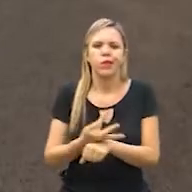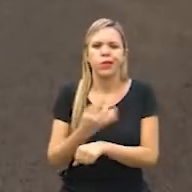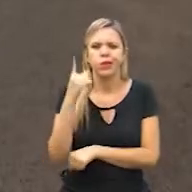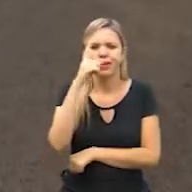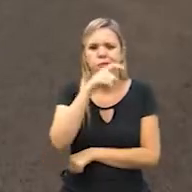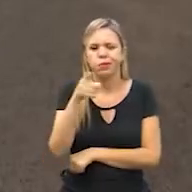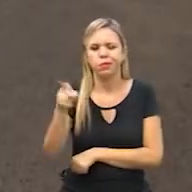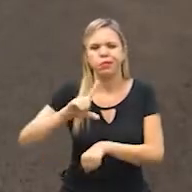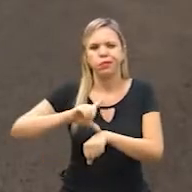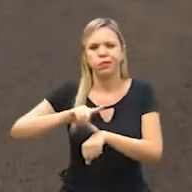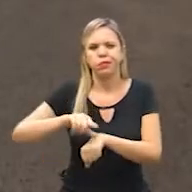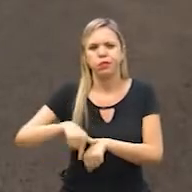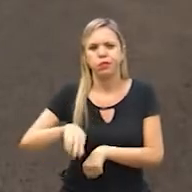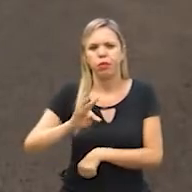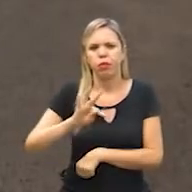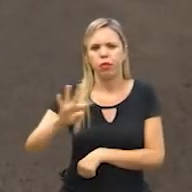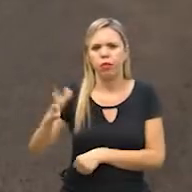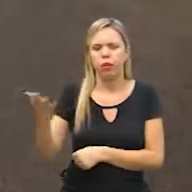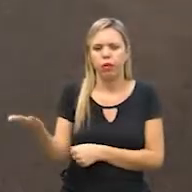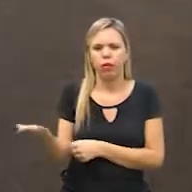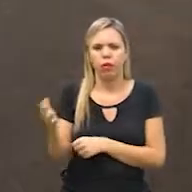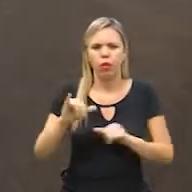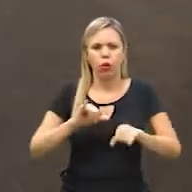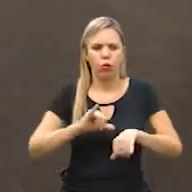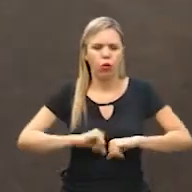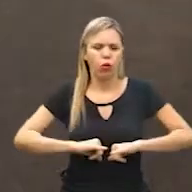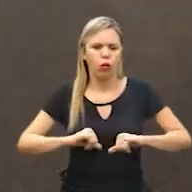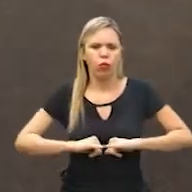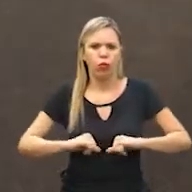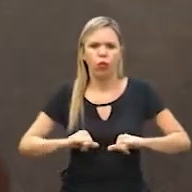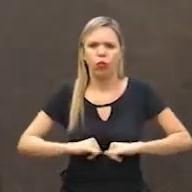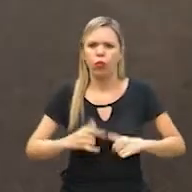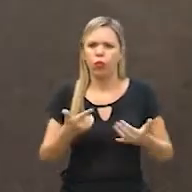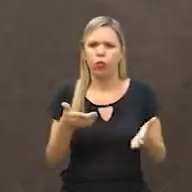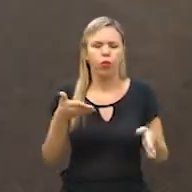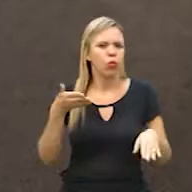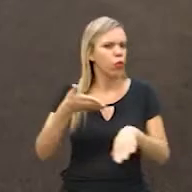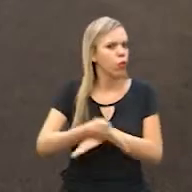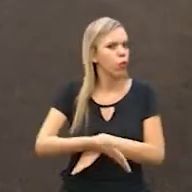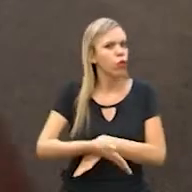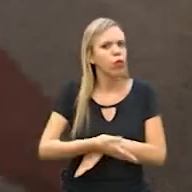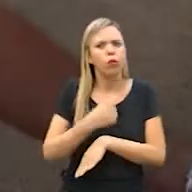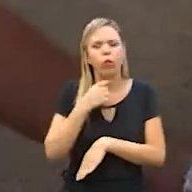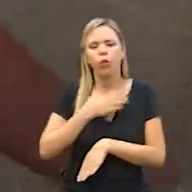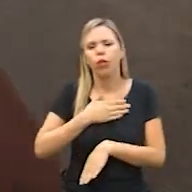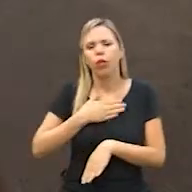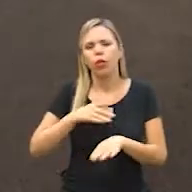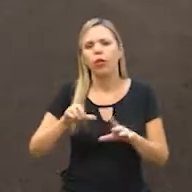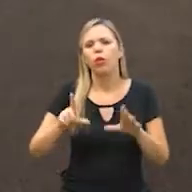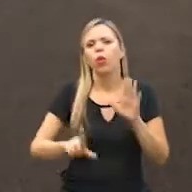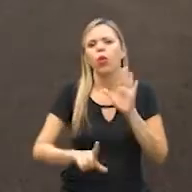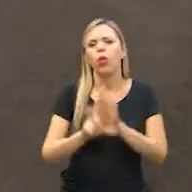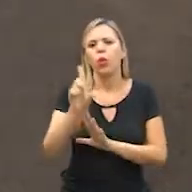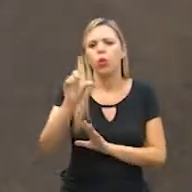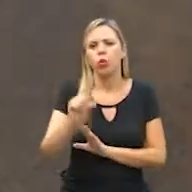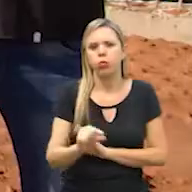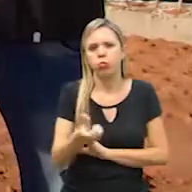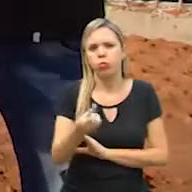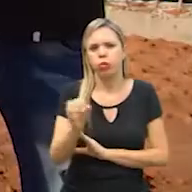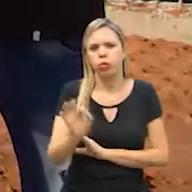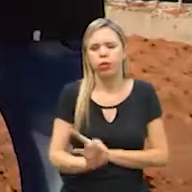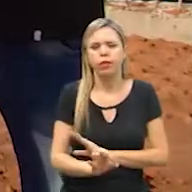situação difícil com o atraso do BRT. E o sofrimento é grande, cara, não temos acesso. O meu faturamento caiu